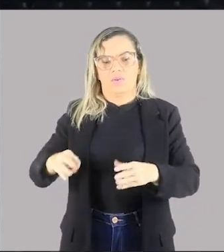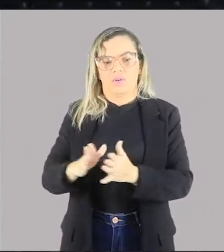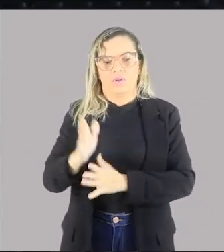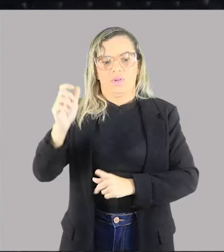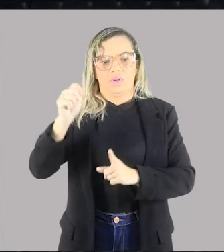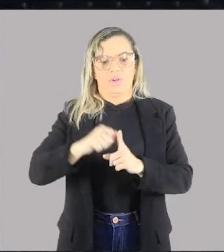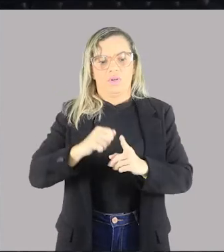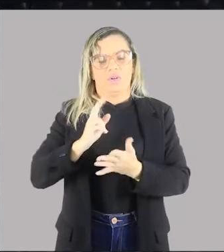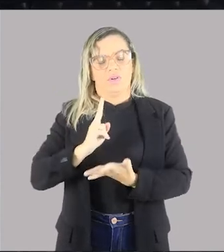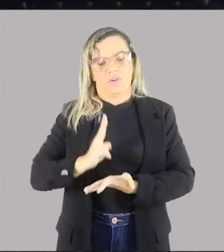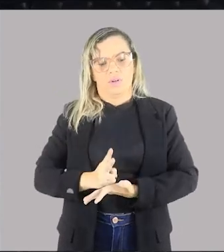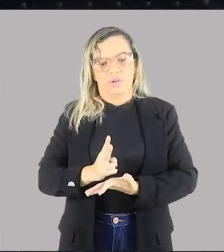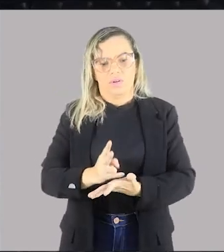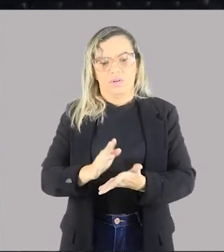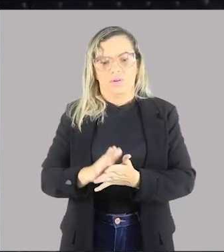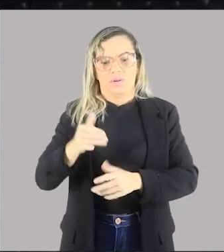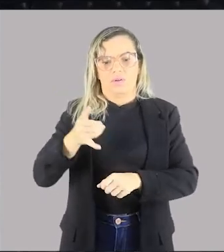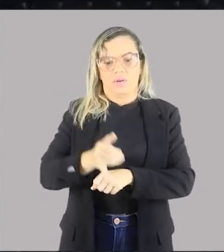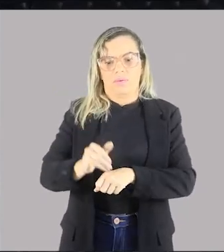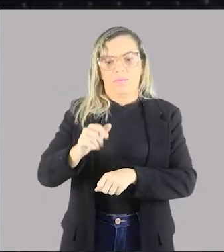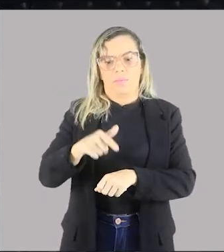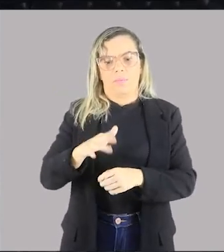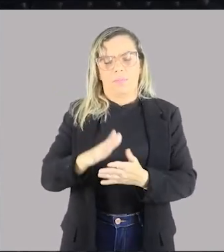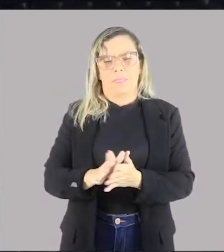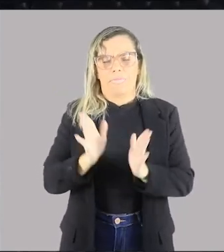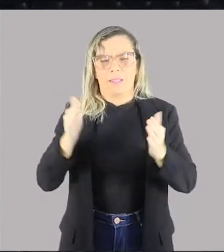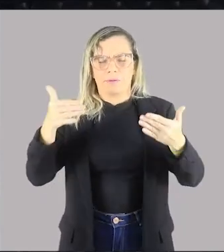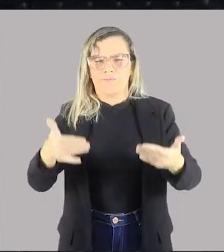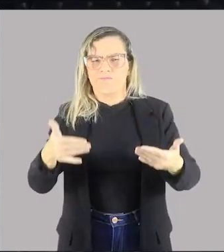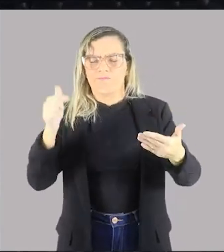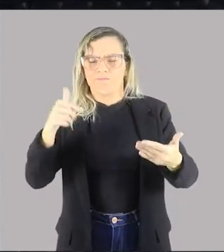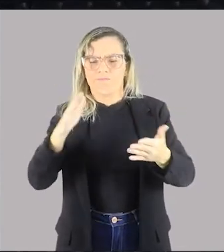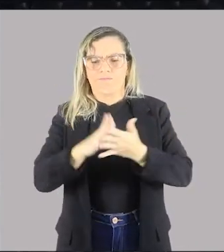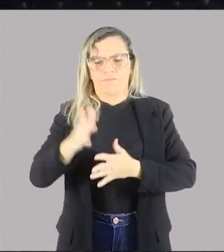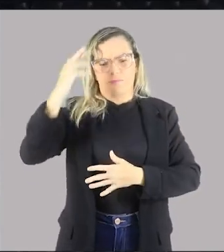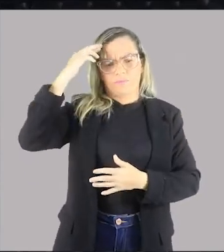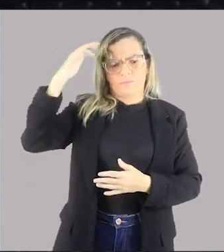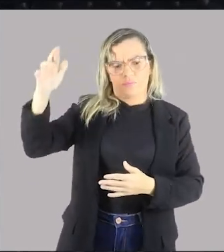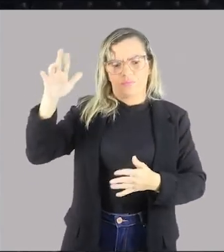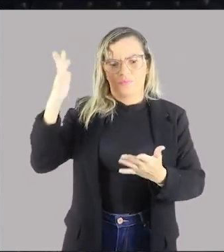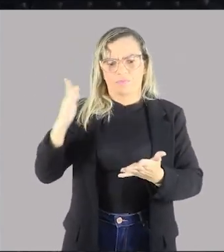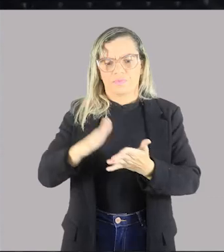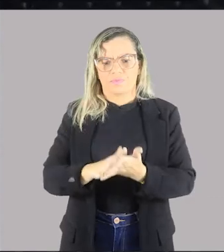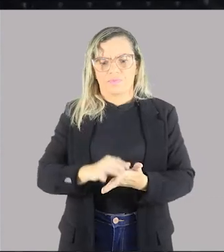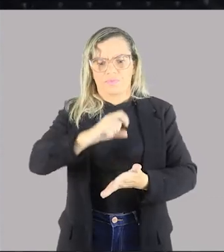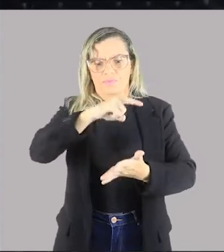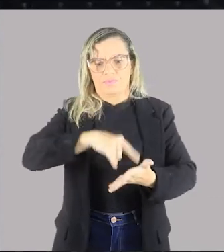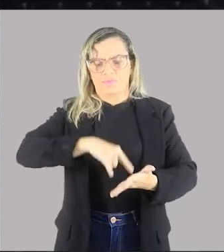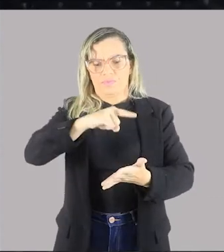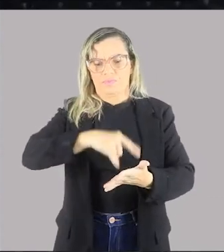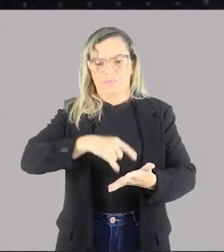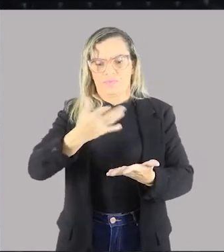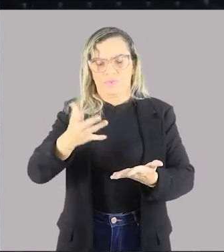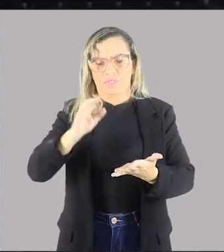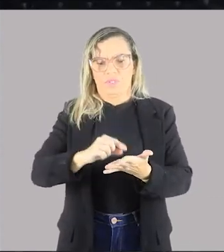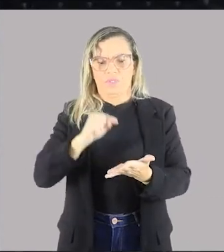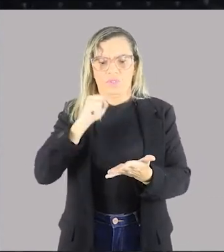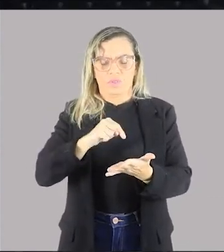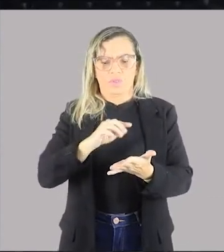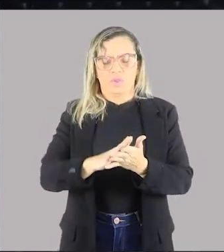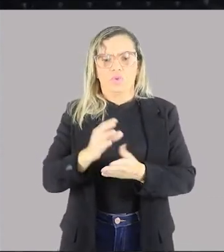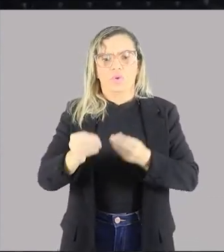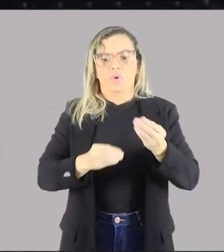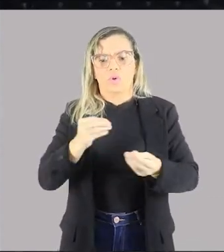constantes ausências chamaram a atenção de seu chefe, que, ao buscar a ficha de frequência do servidor, descobriu que Marcos